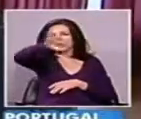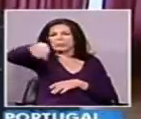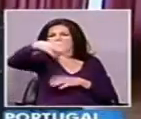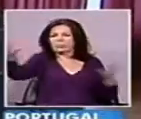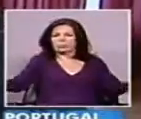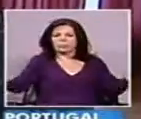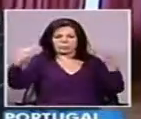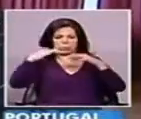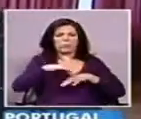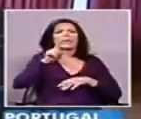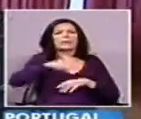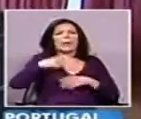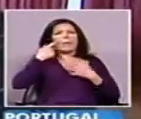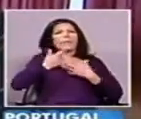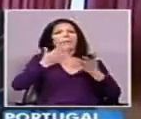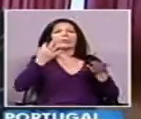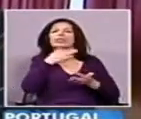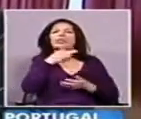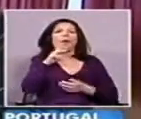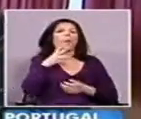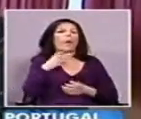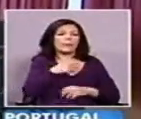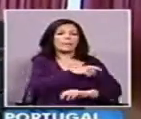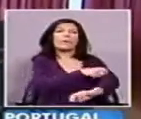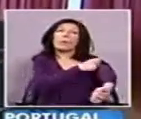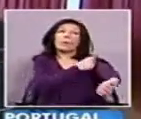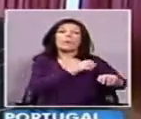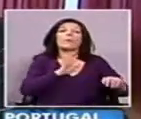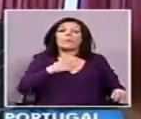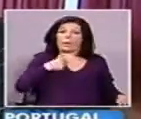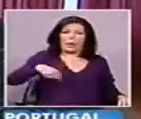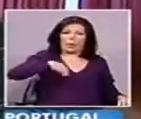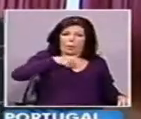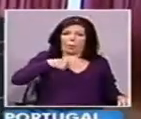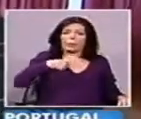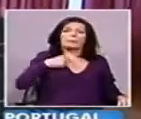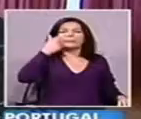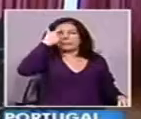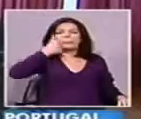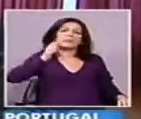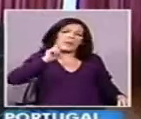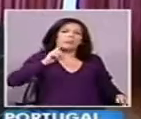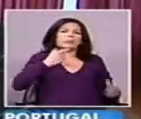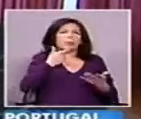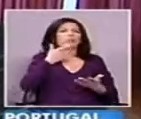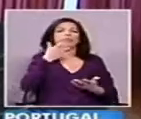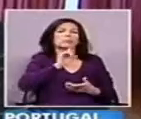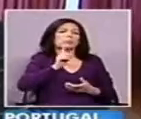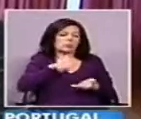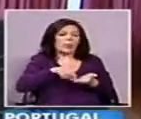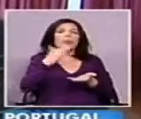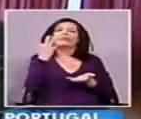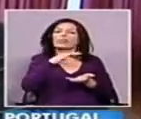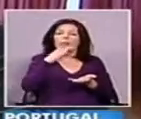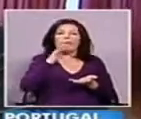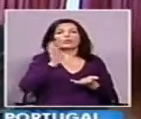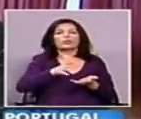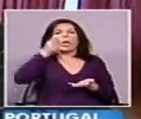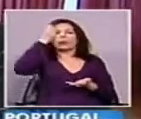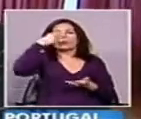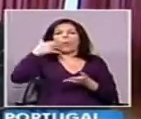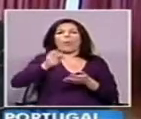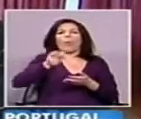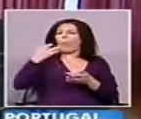também vai para a rua. É, para nós é uma importância extrema. Este festival já tem um